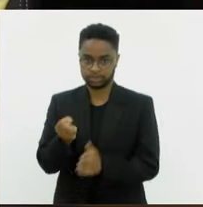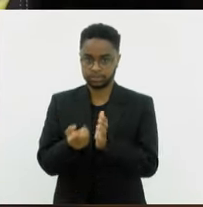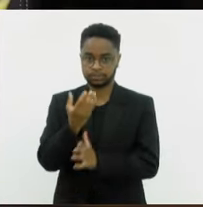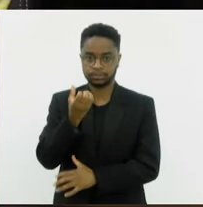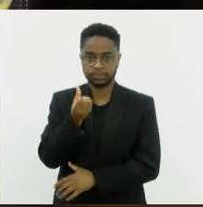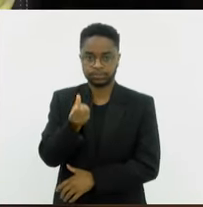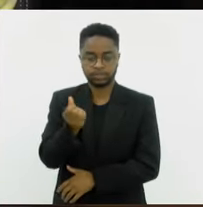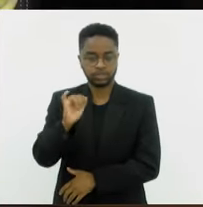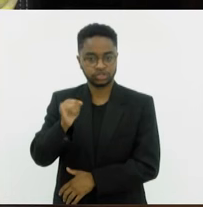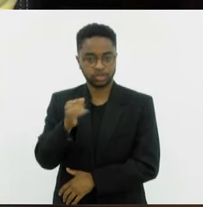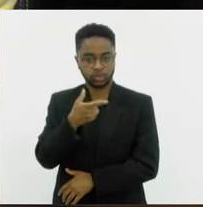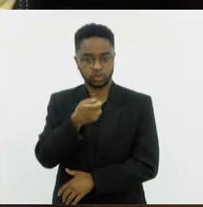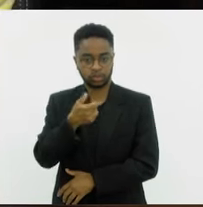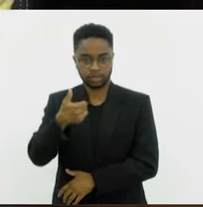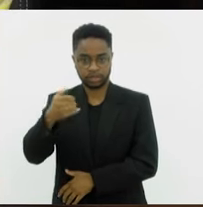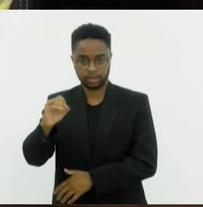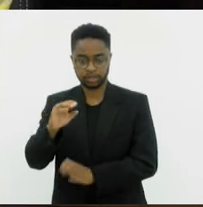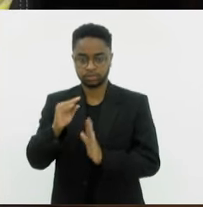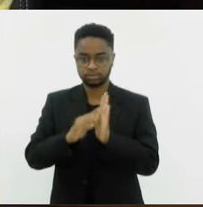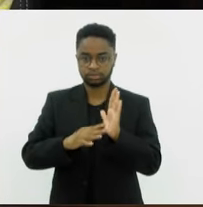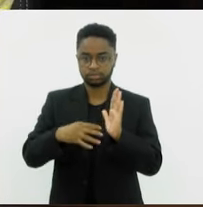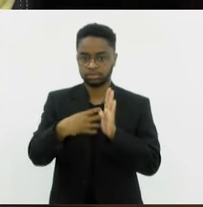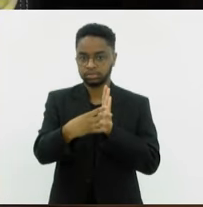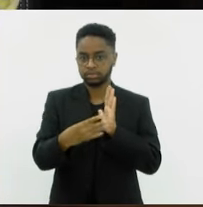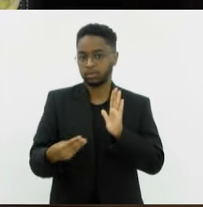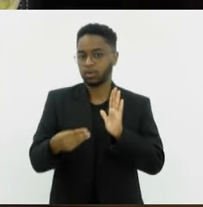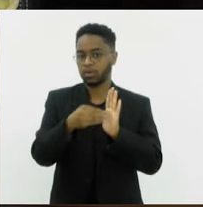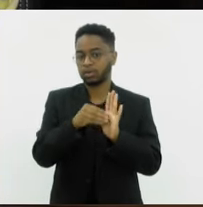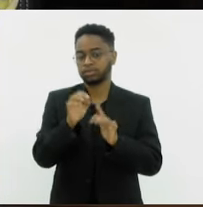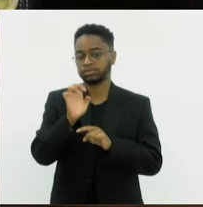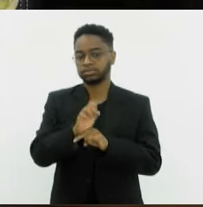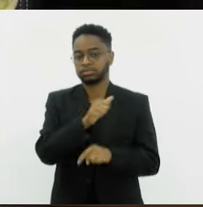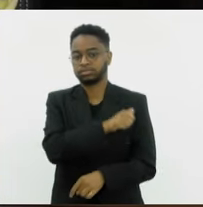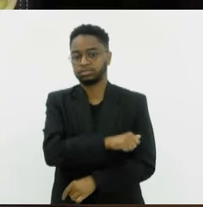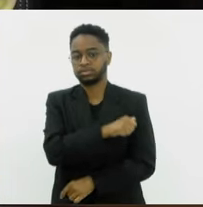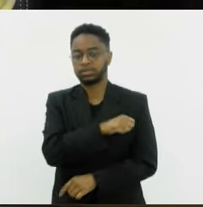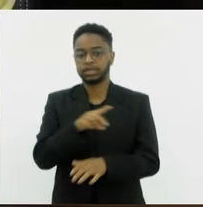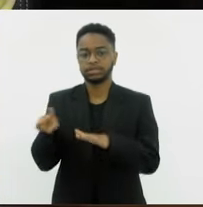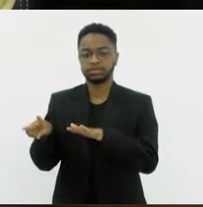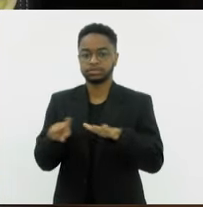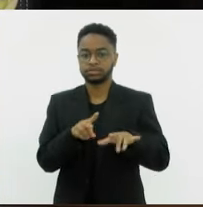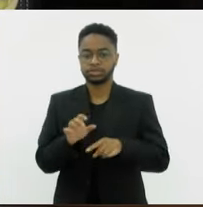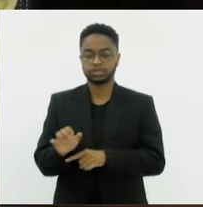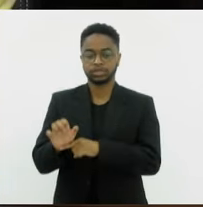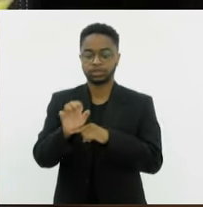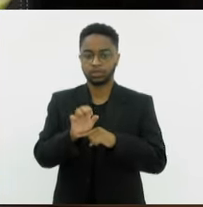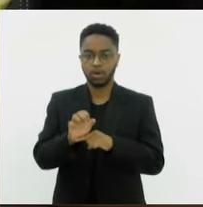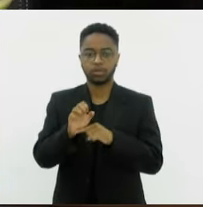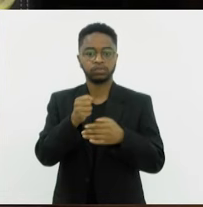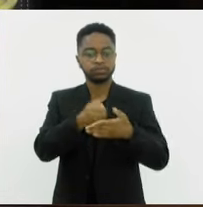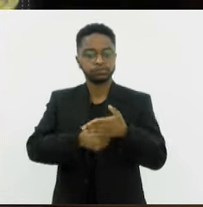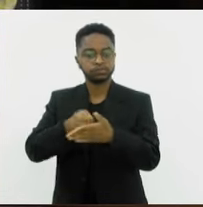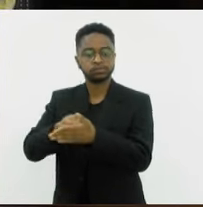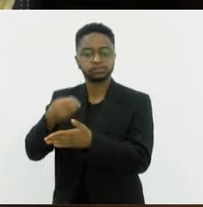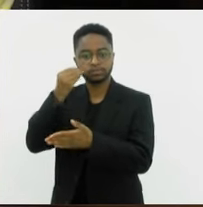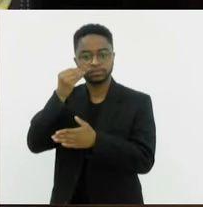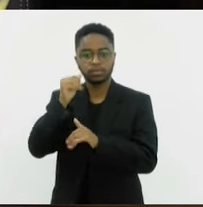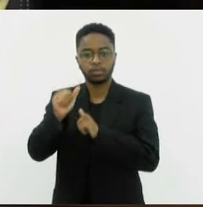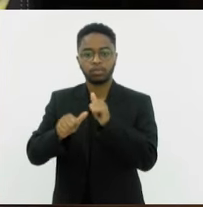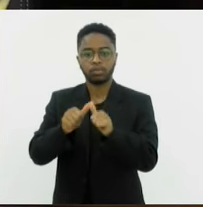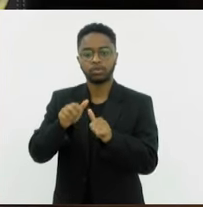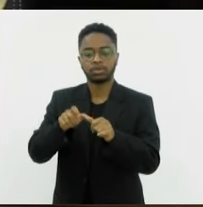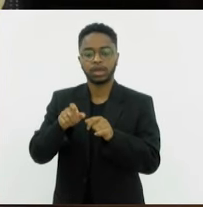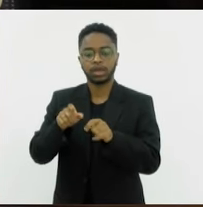de janeiro de 2010, para incluir no calendário oficial do Estado do Rio de Janeiro a Semana Estadual de Luta pela Reforma Agrária e